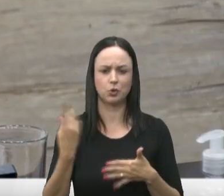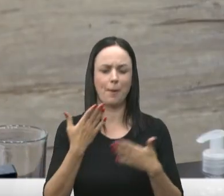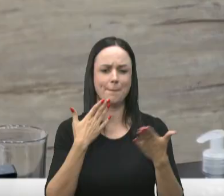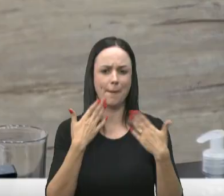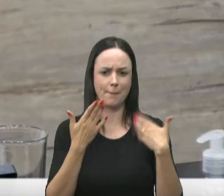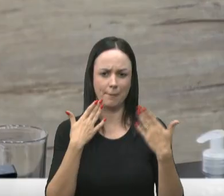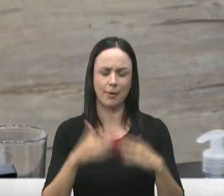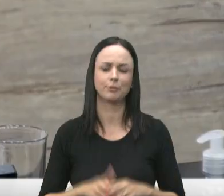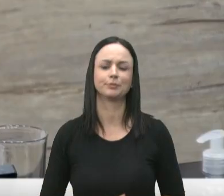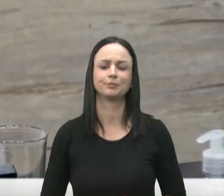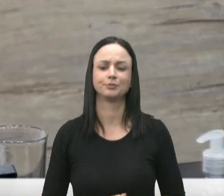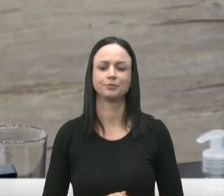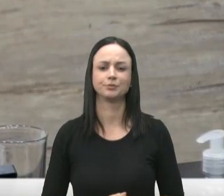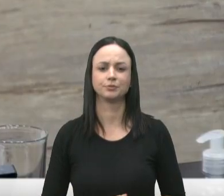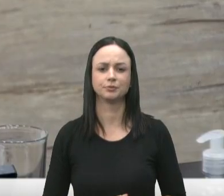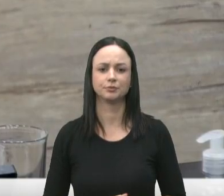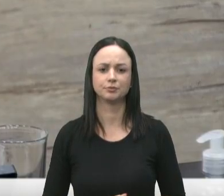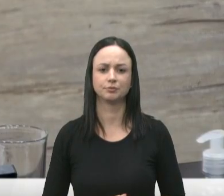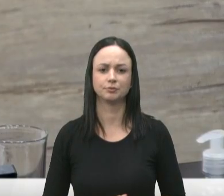bate-papo.